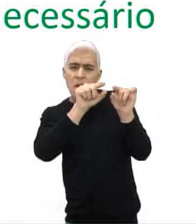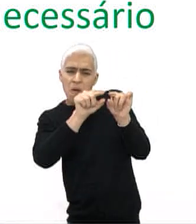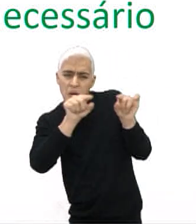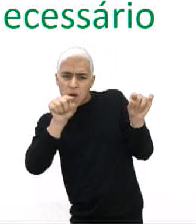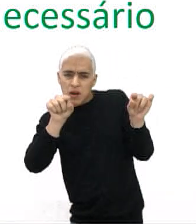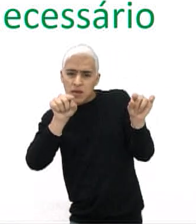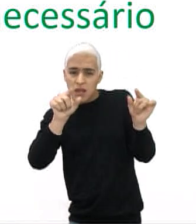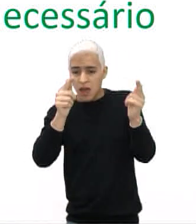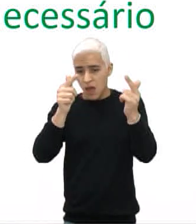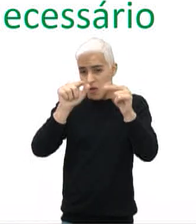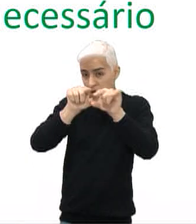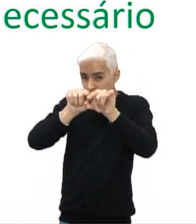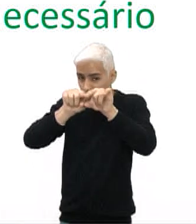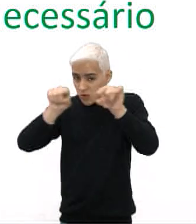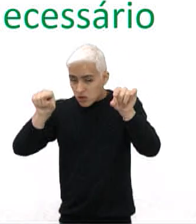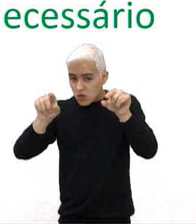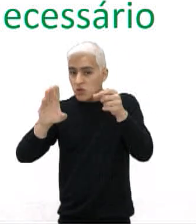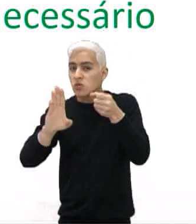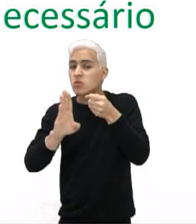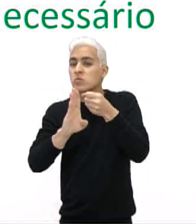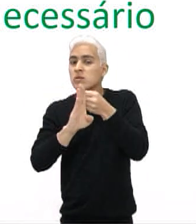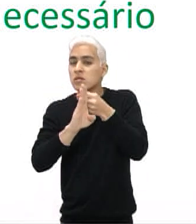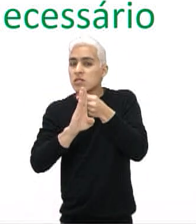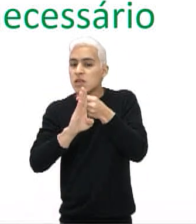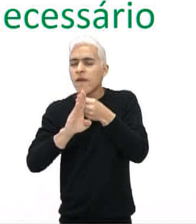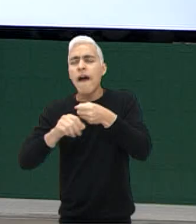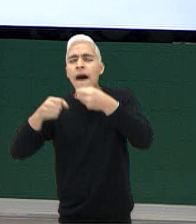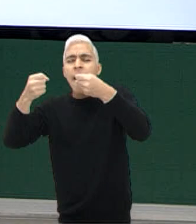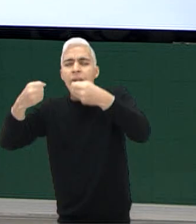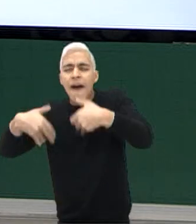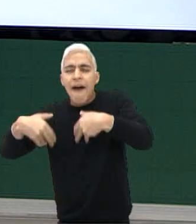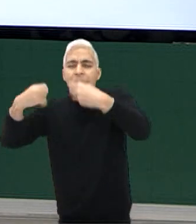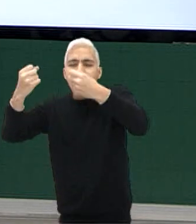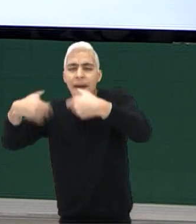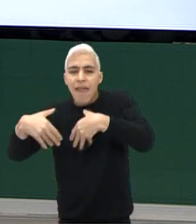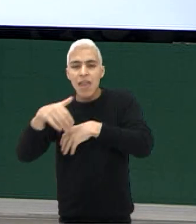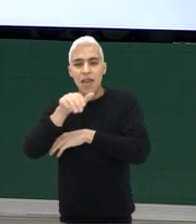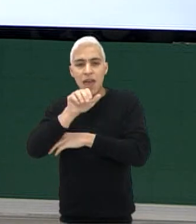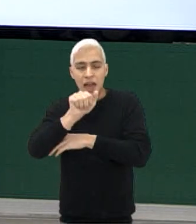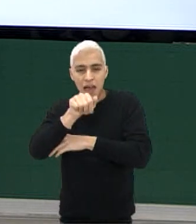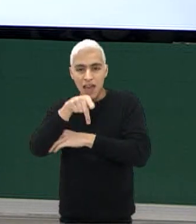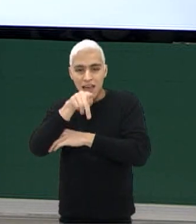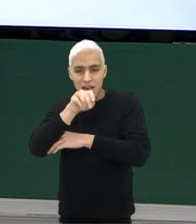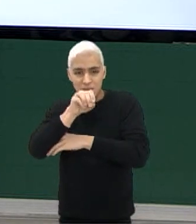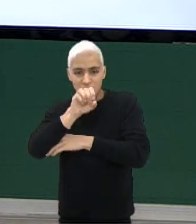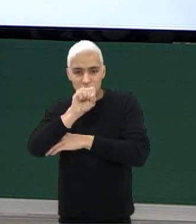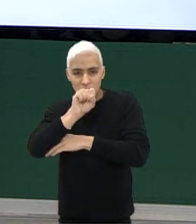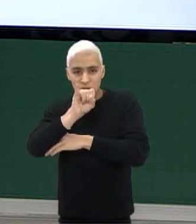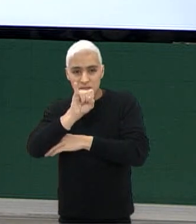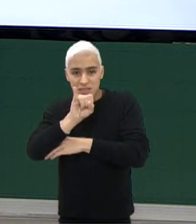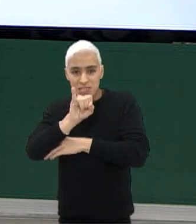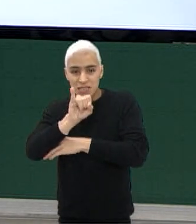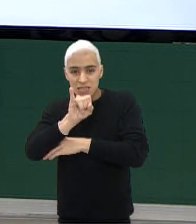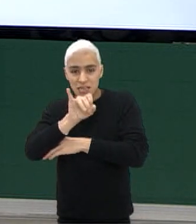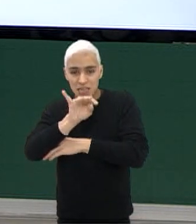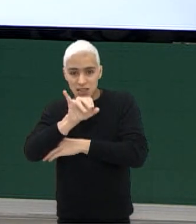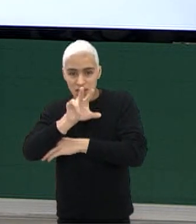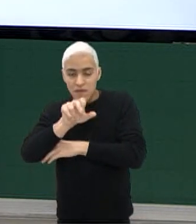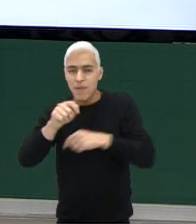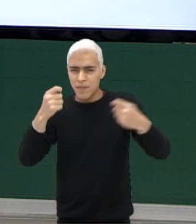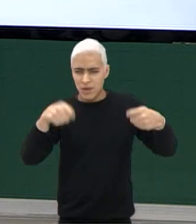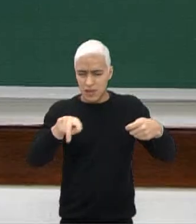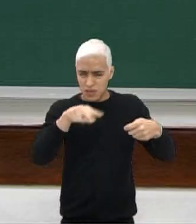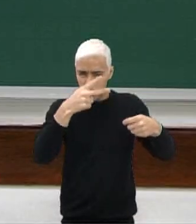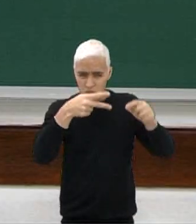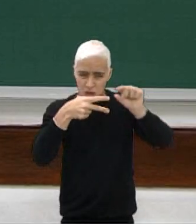subordinada substantiva apositiva. Lembra? Agora há pouco eu falei para vocês. Preciso de 2 orações. Para ter